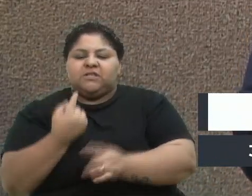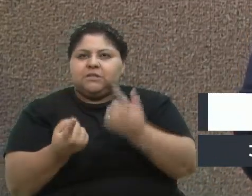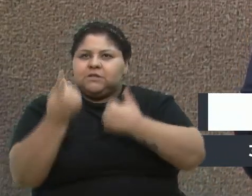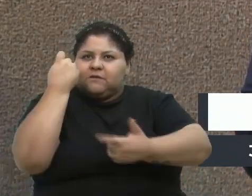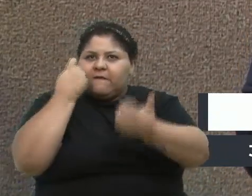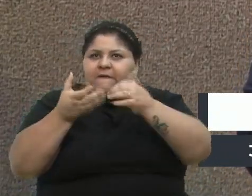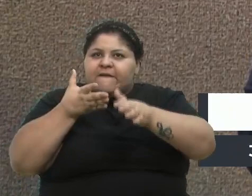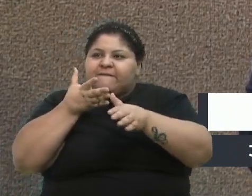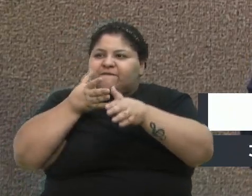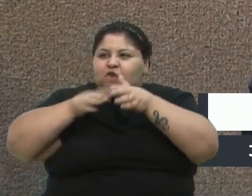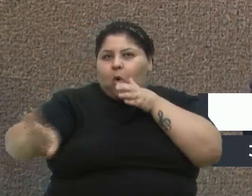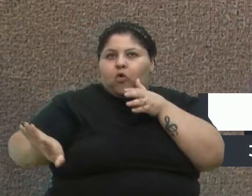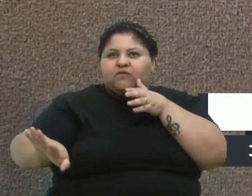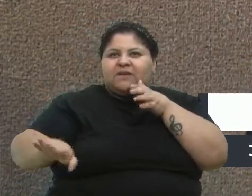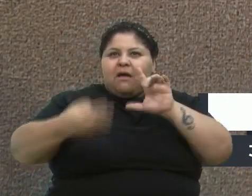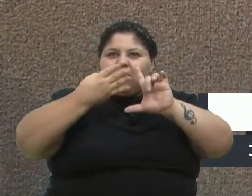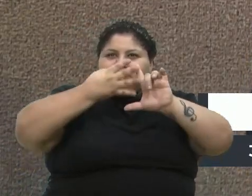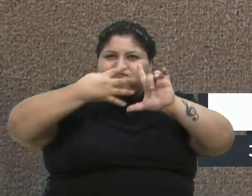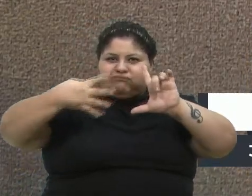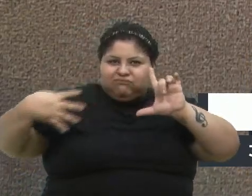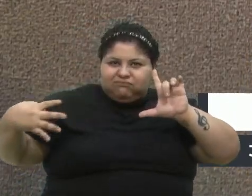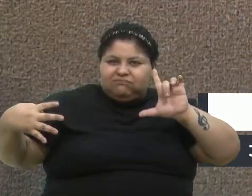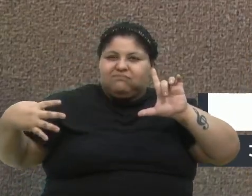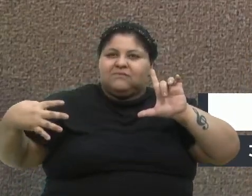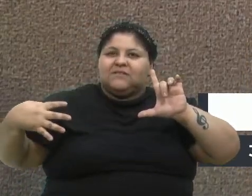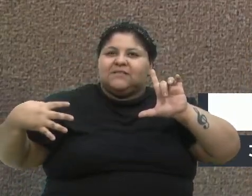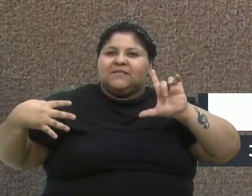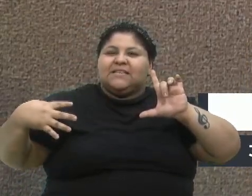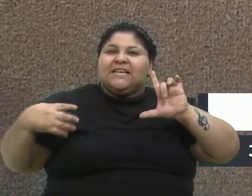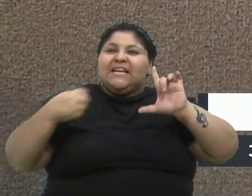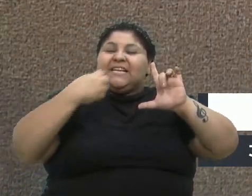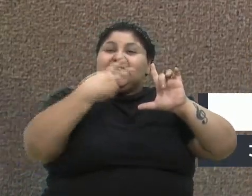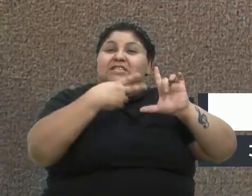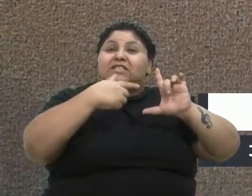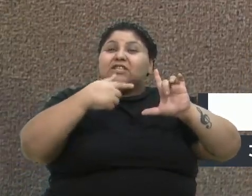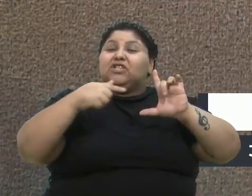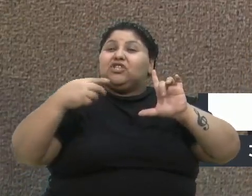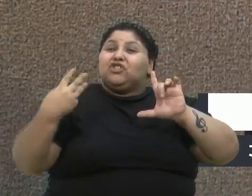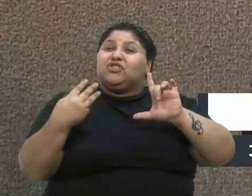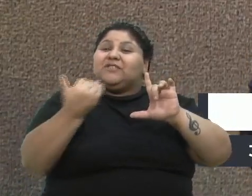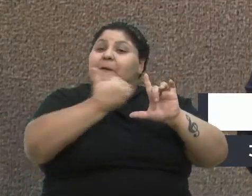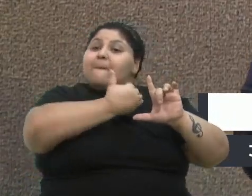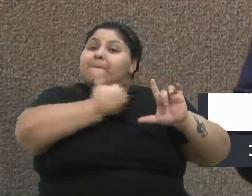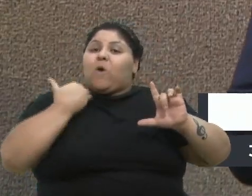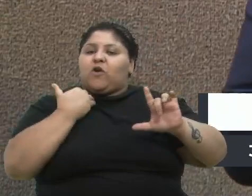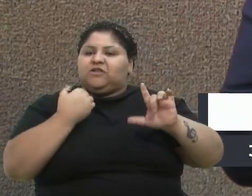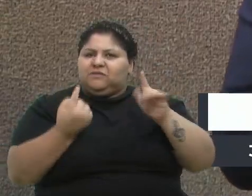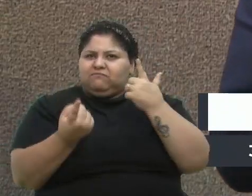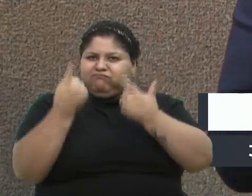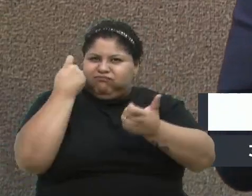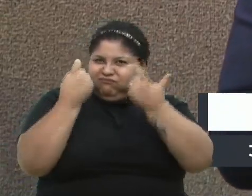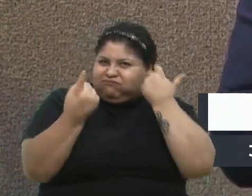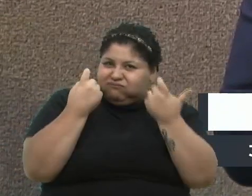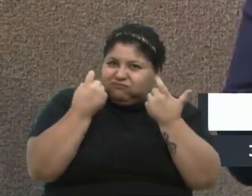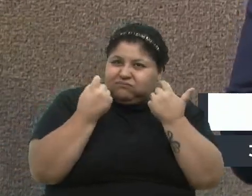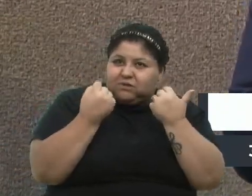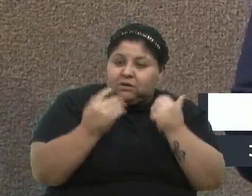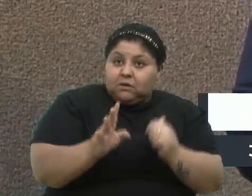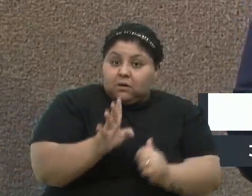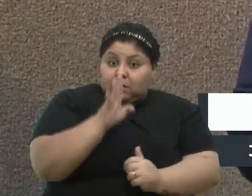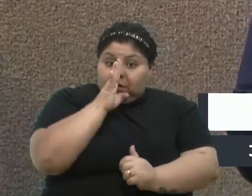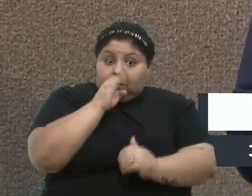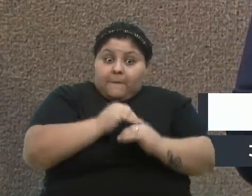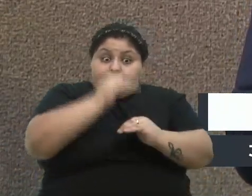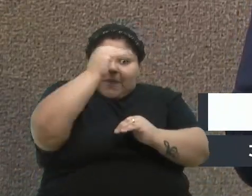contra LGBTQIA+. Foram 273 mortes violentas. E pasmem mais ainda, o